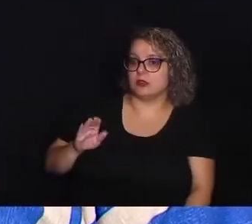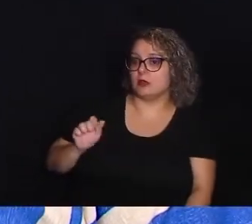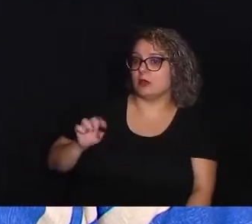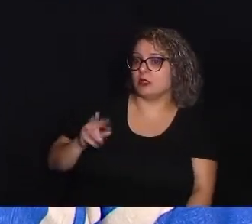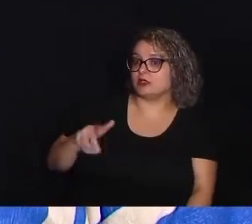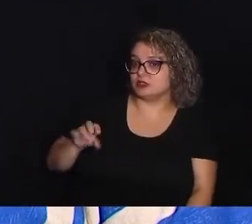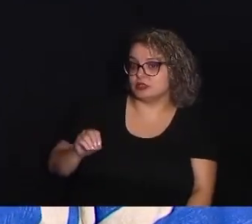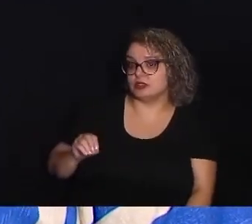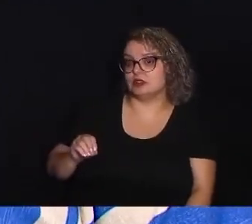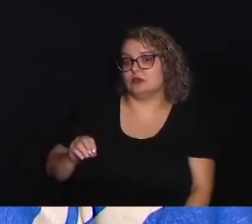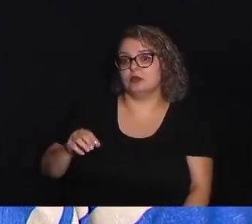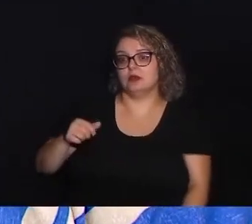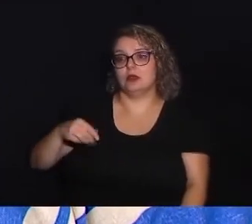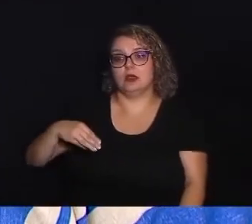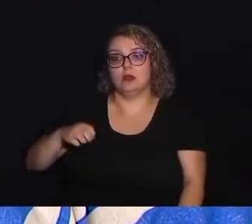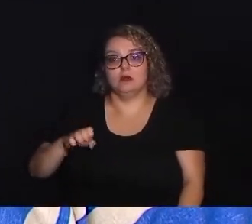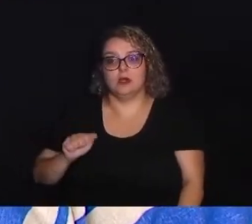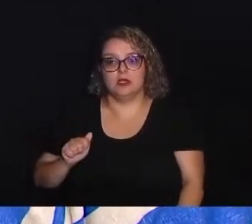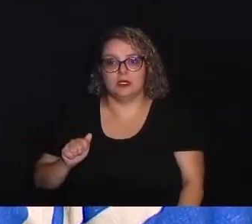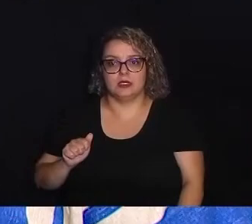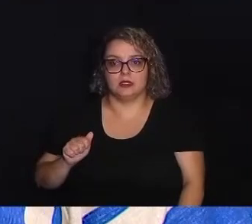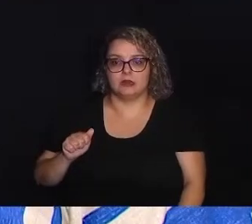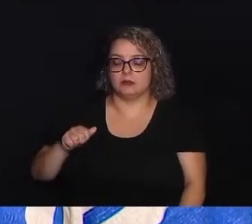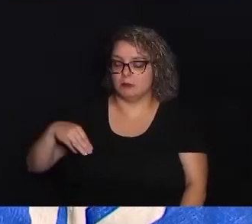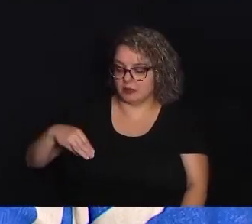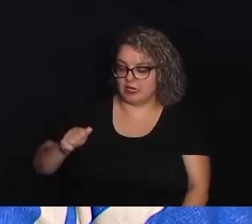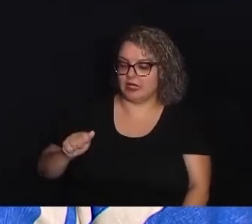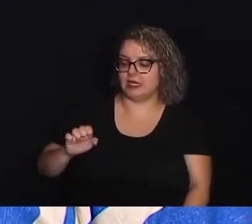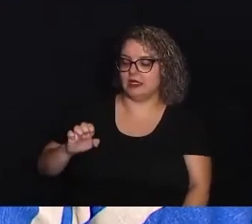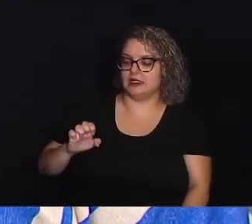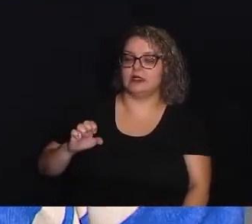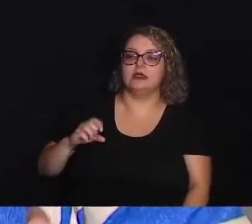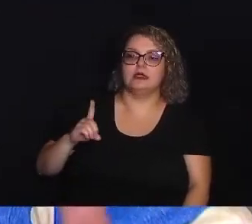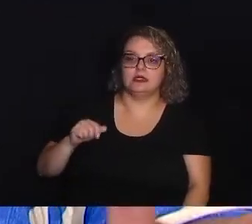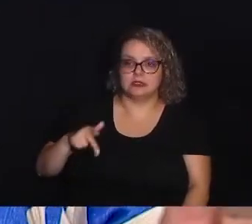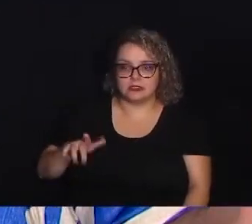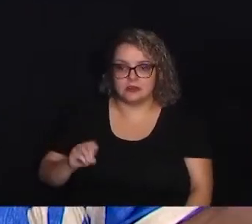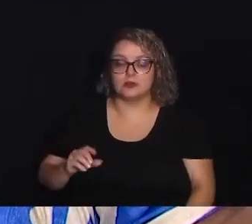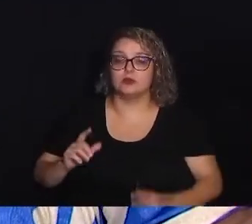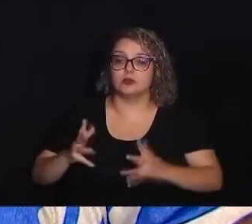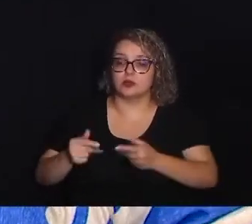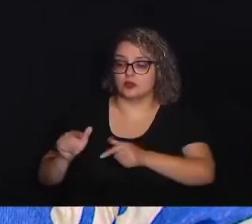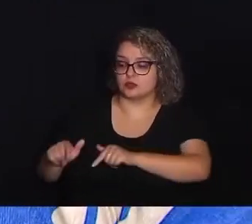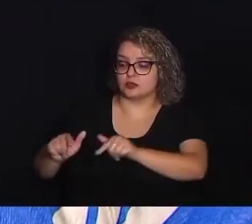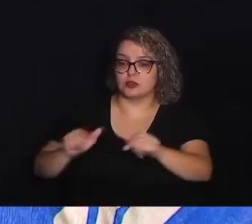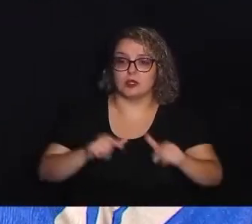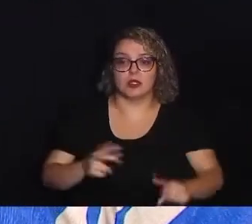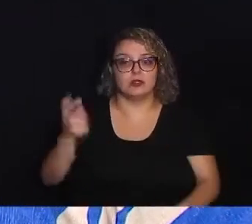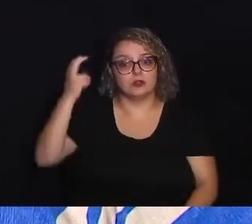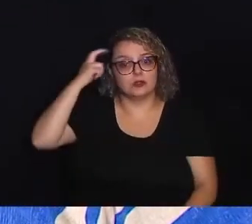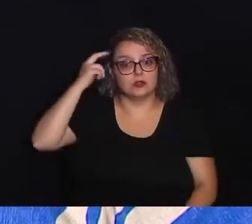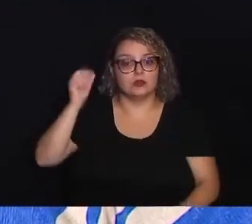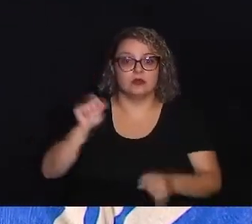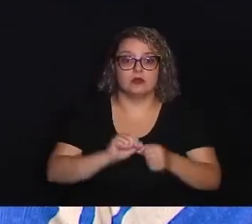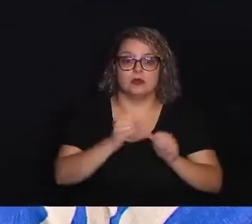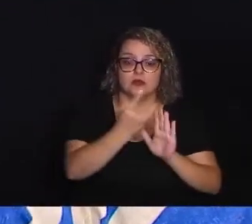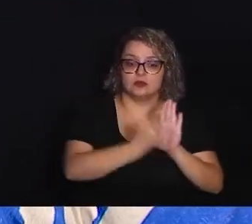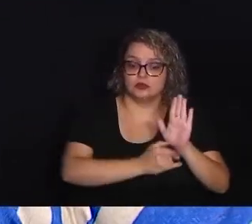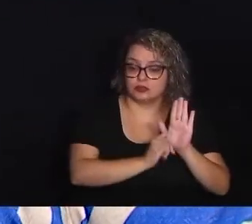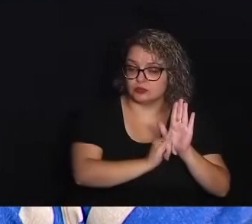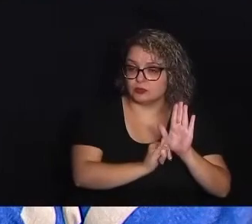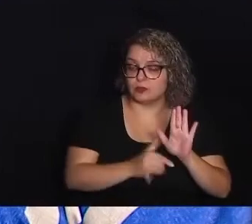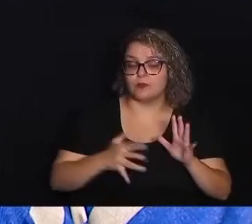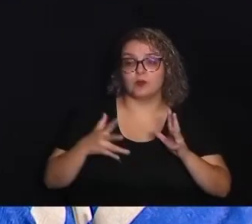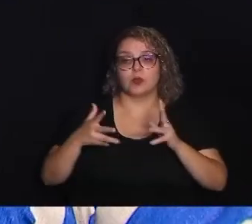pauta Sebastião Arcanjo mãe Dango todos os nossos espaços de Cultura foi feito